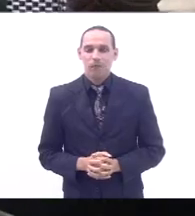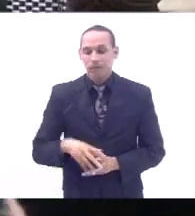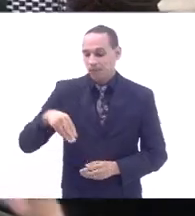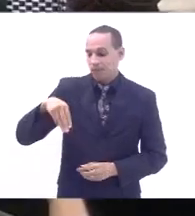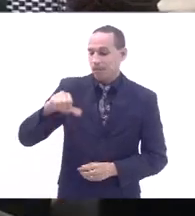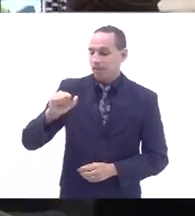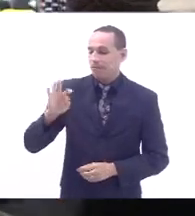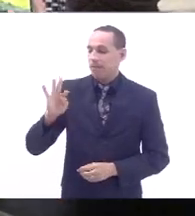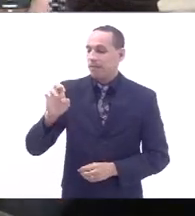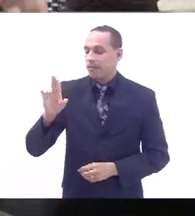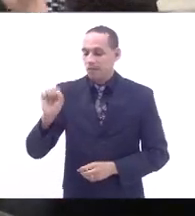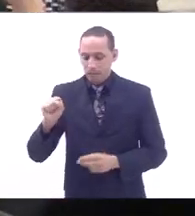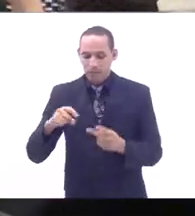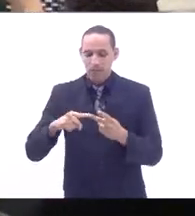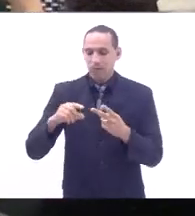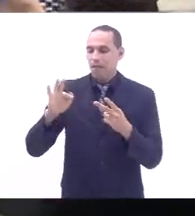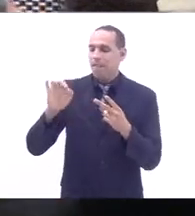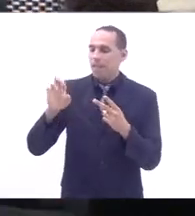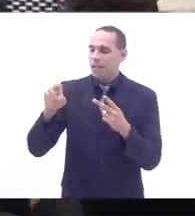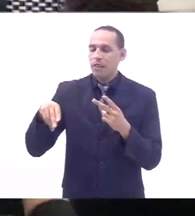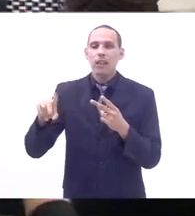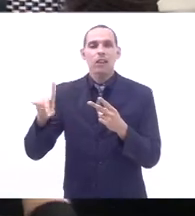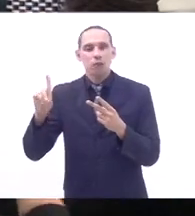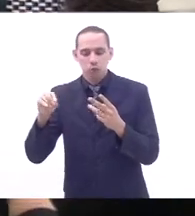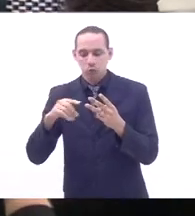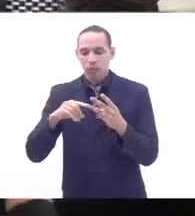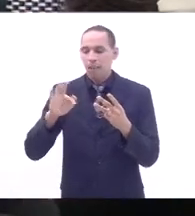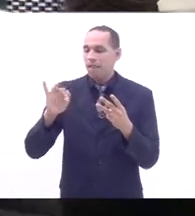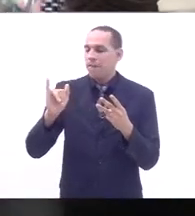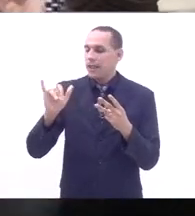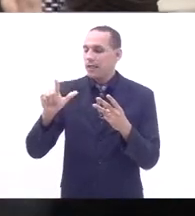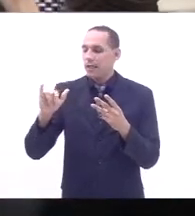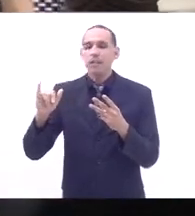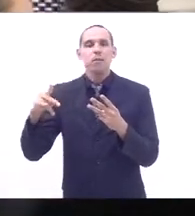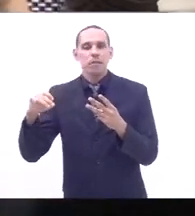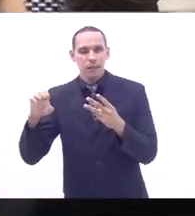Matheus Carvalho, Fernando Léo Bons e Felipe Carvalho.